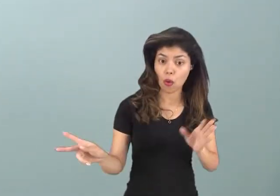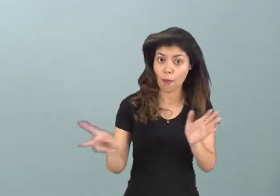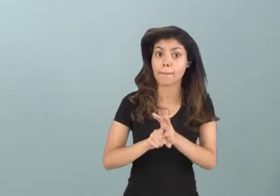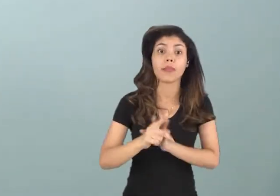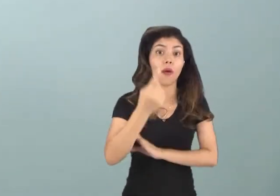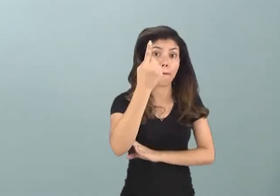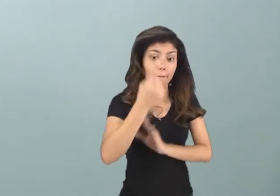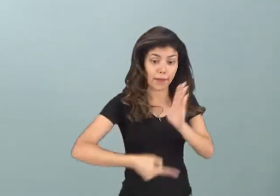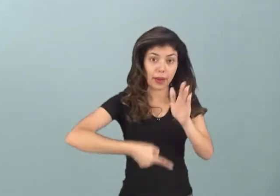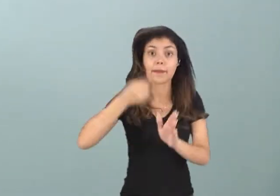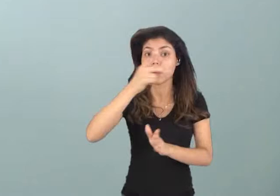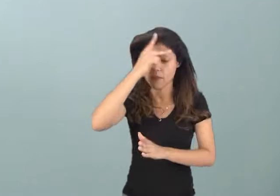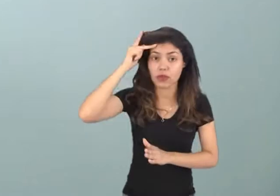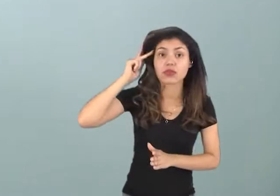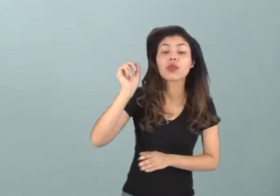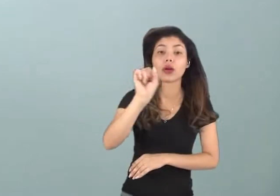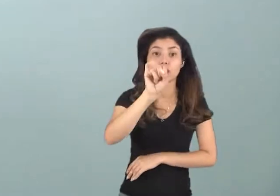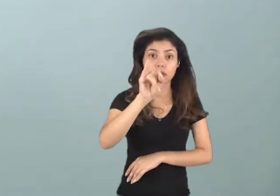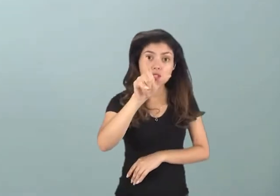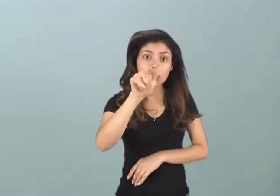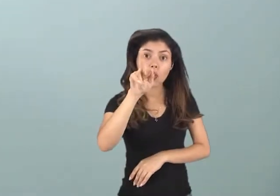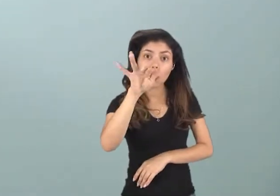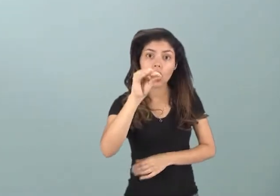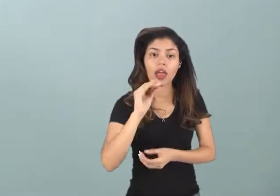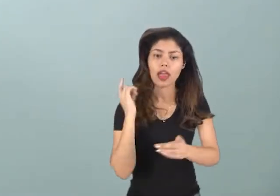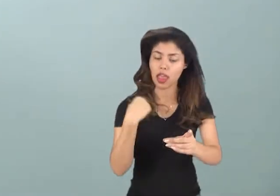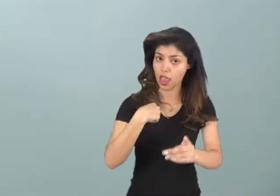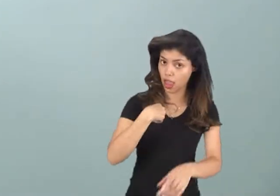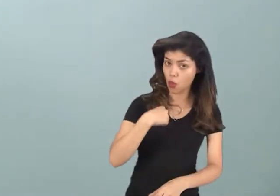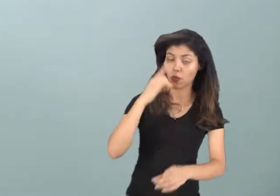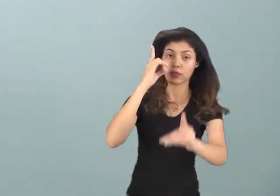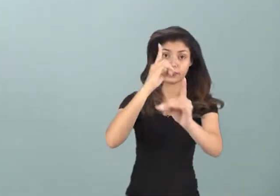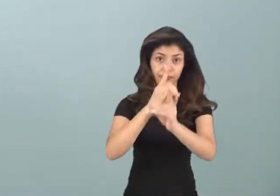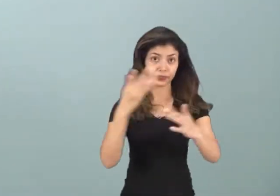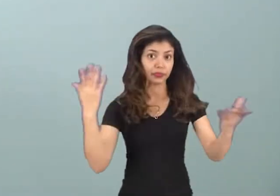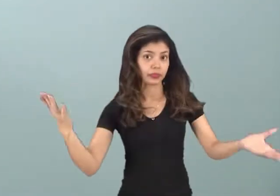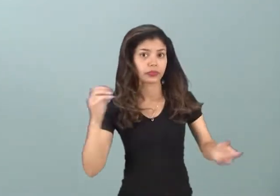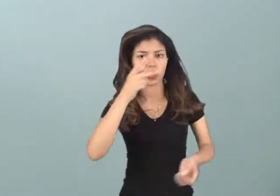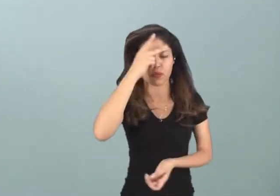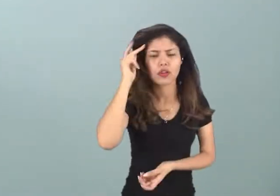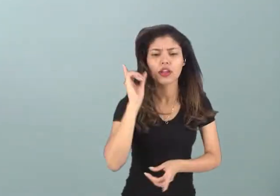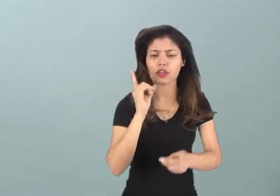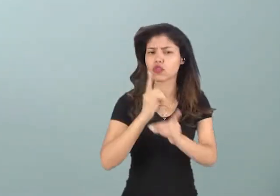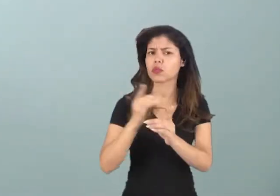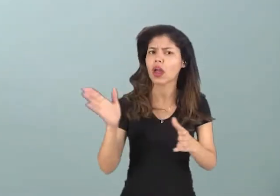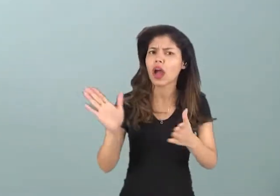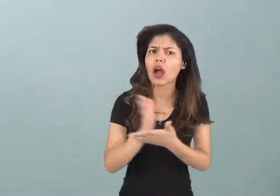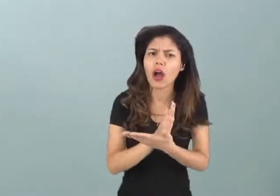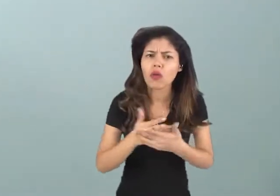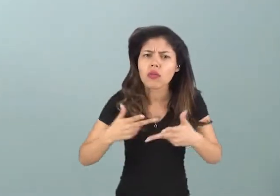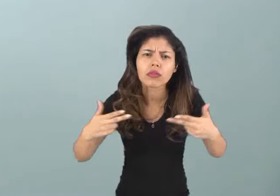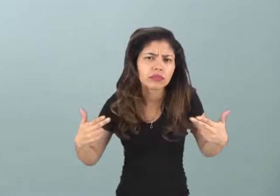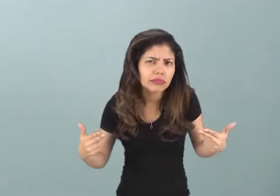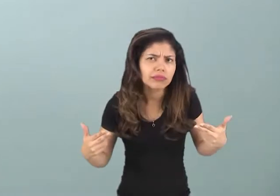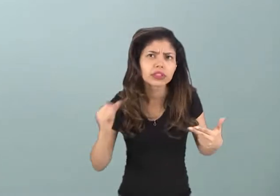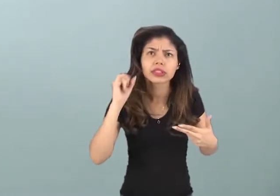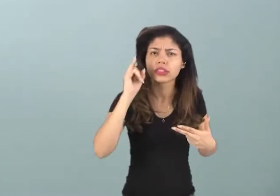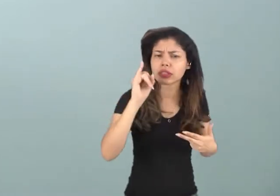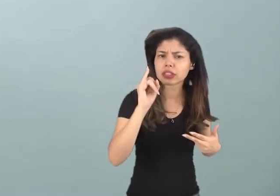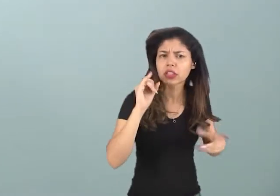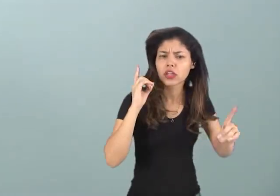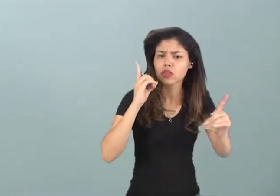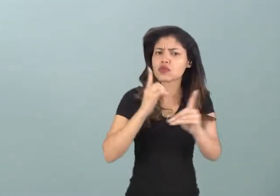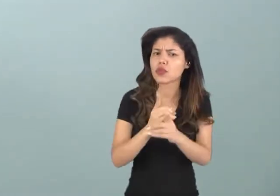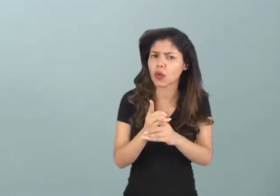primeira pessoa do singular. Eu descobri. Quem descobre, descobre algo. Quem